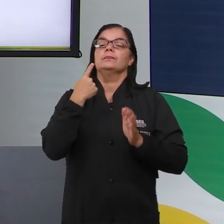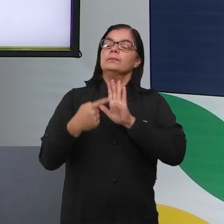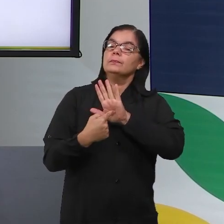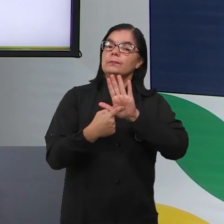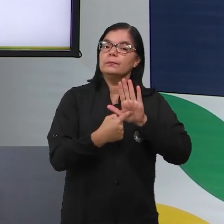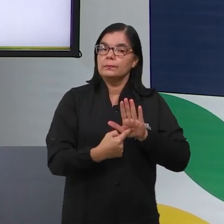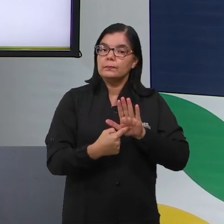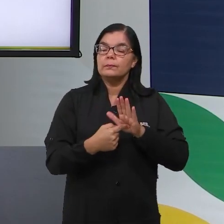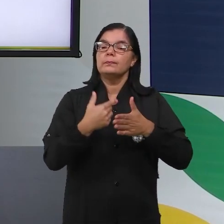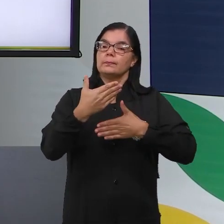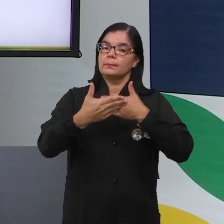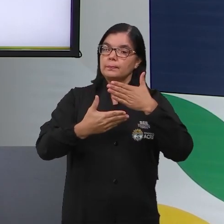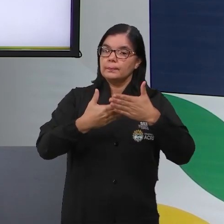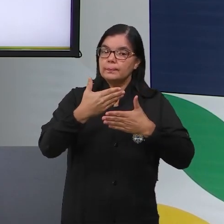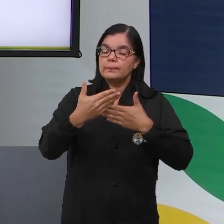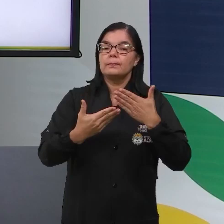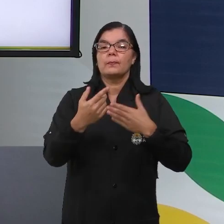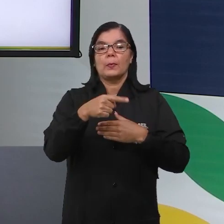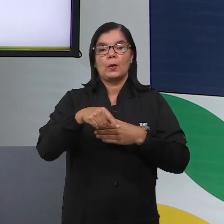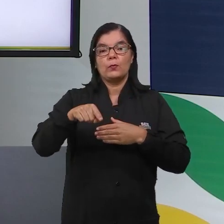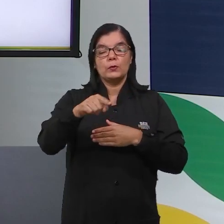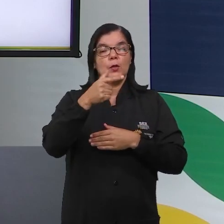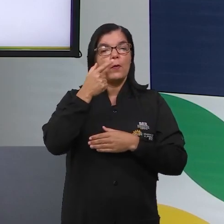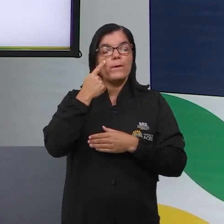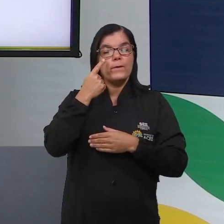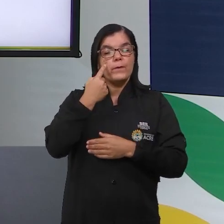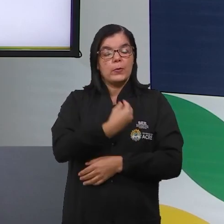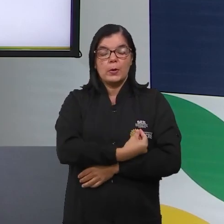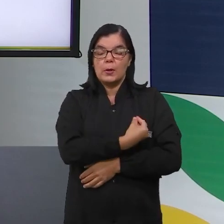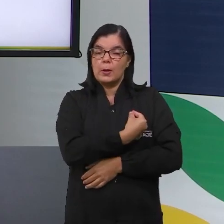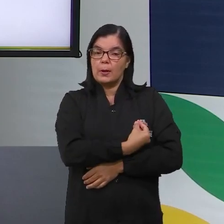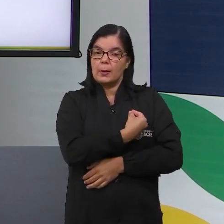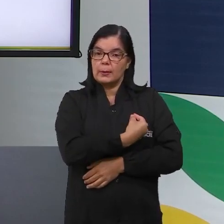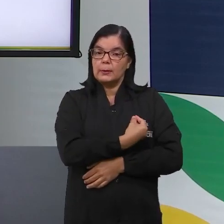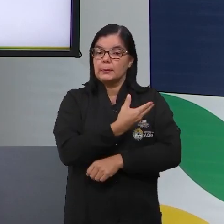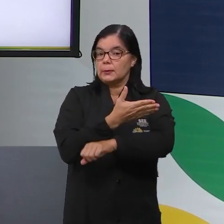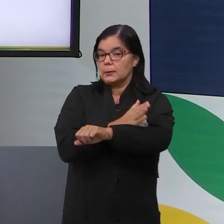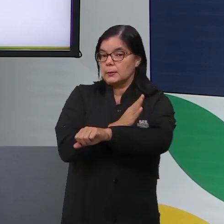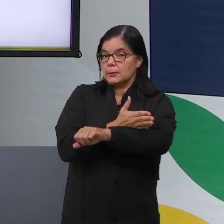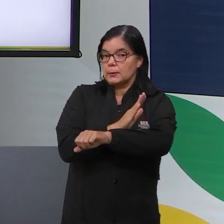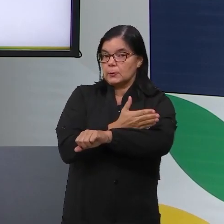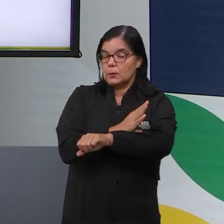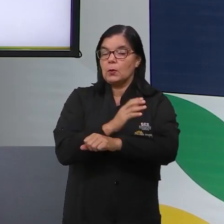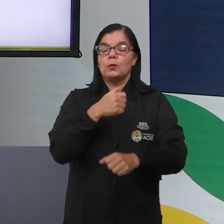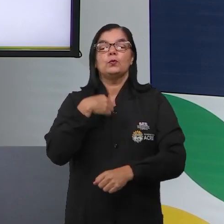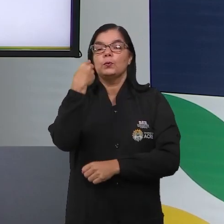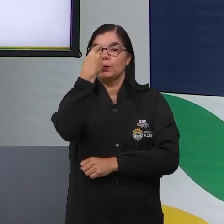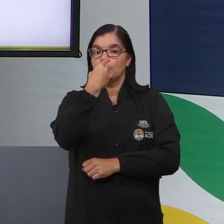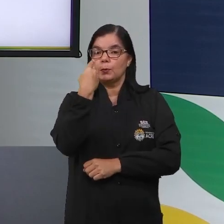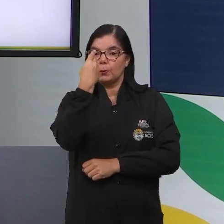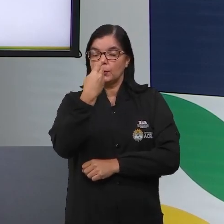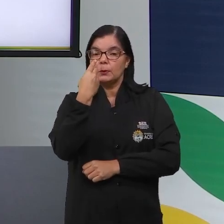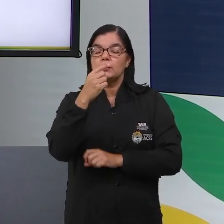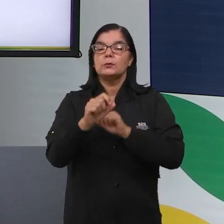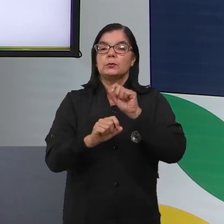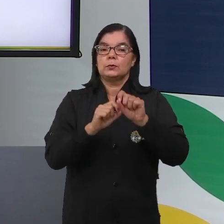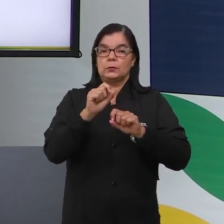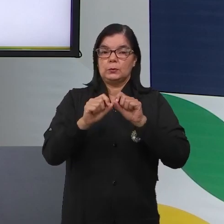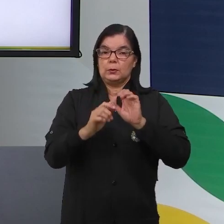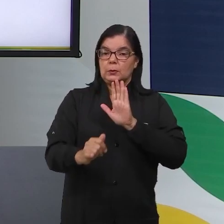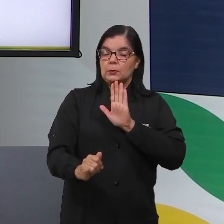identificação. E a partir da identificação você começa a vivenciar aquelas práticas. E aí, no caso do espanhol, é mais uma questão